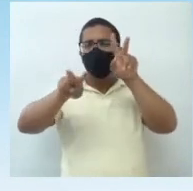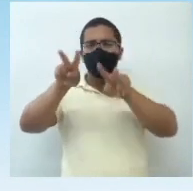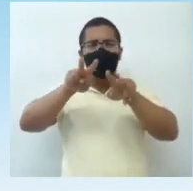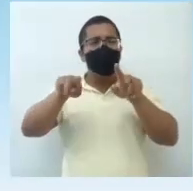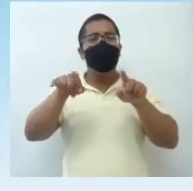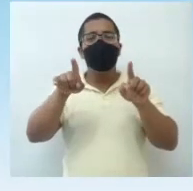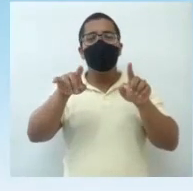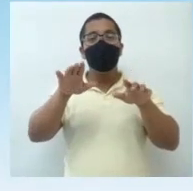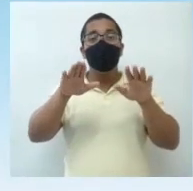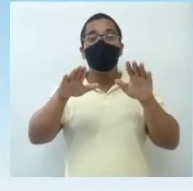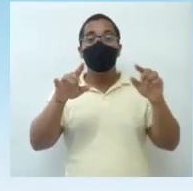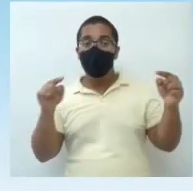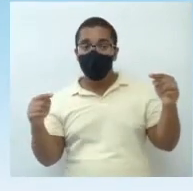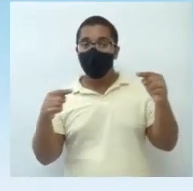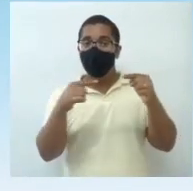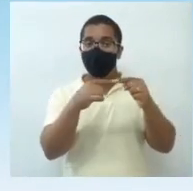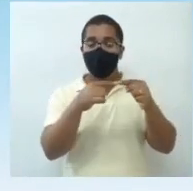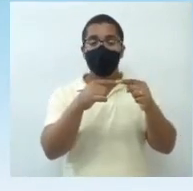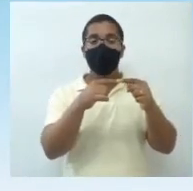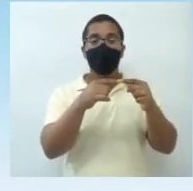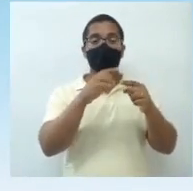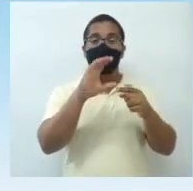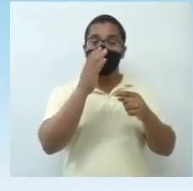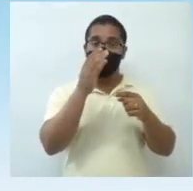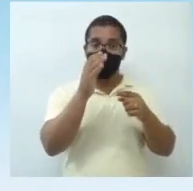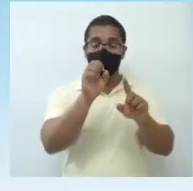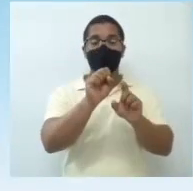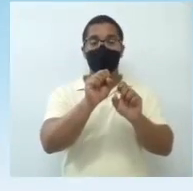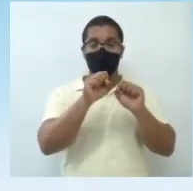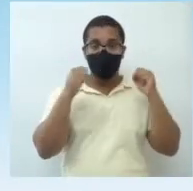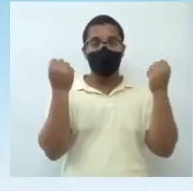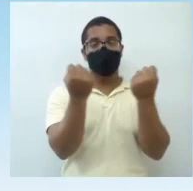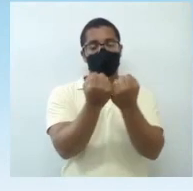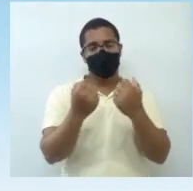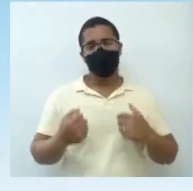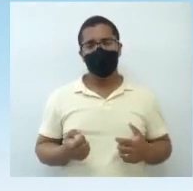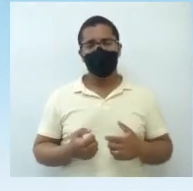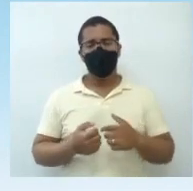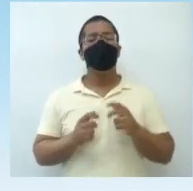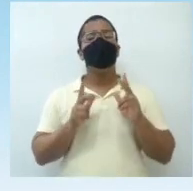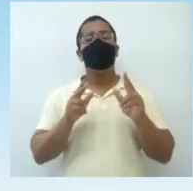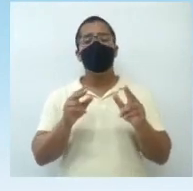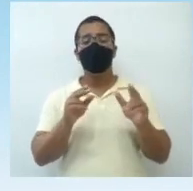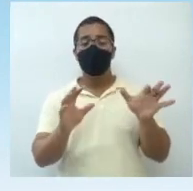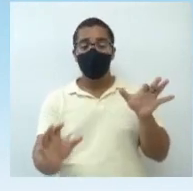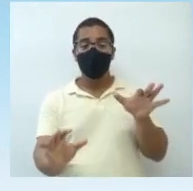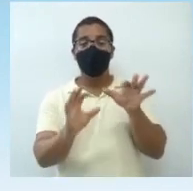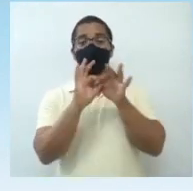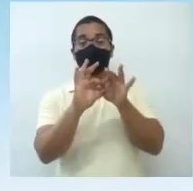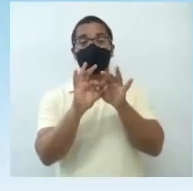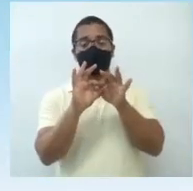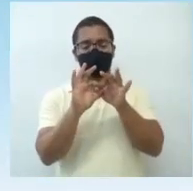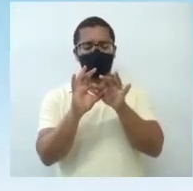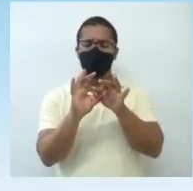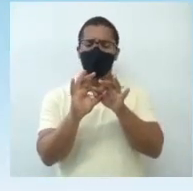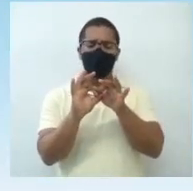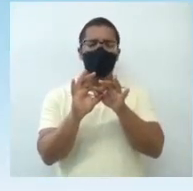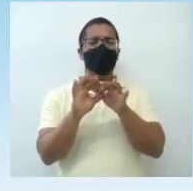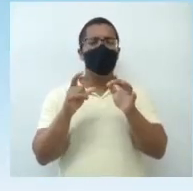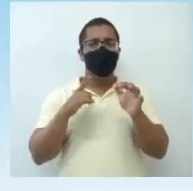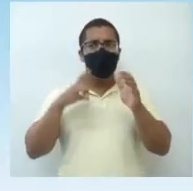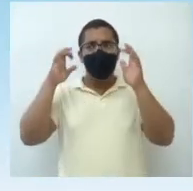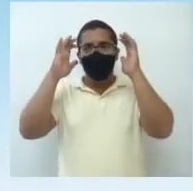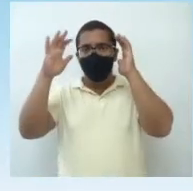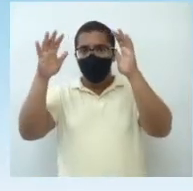Ok então seria como se ele quisesse entre unir aquilo que ele chamou da